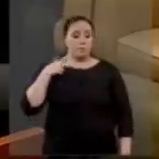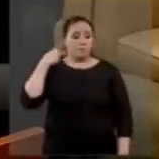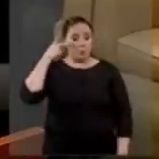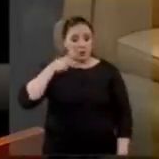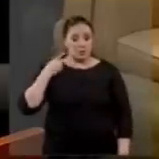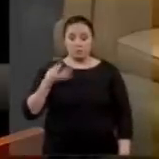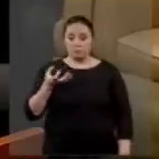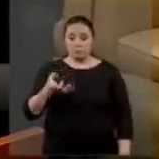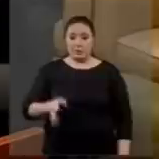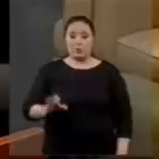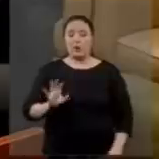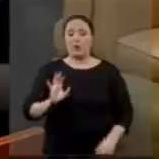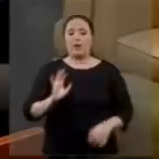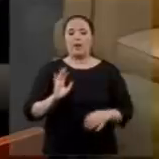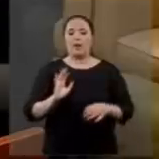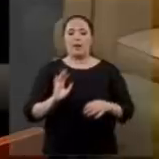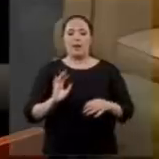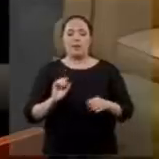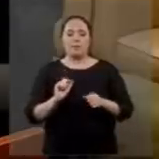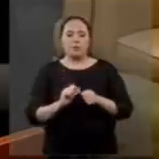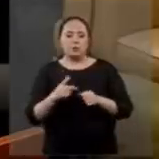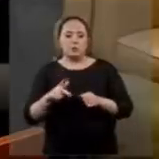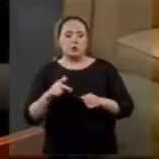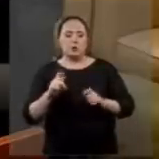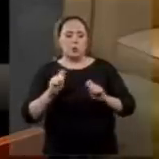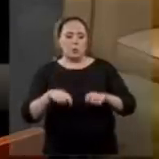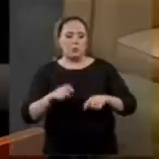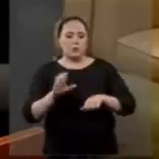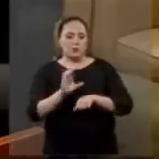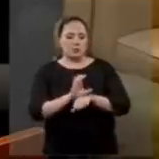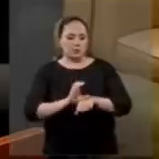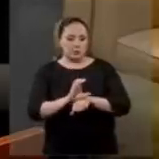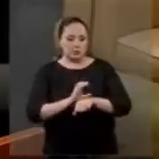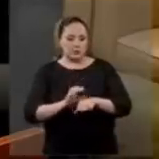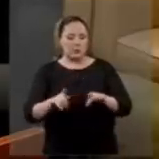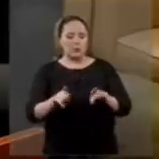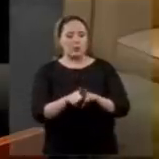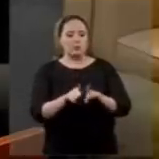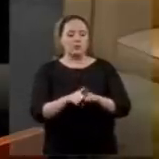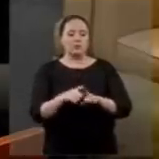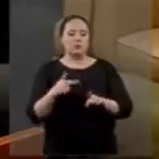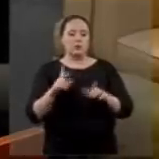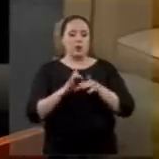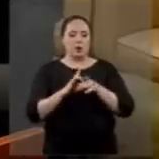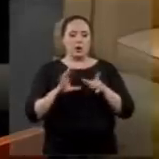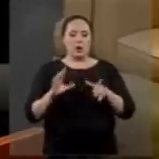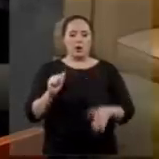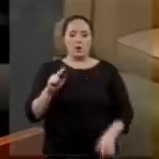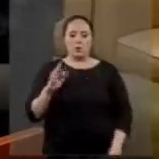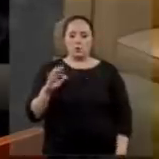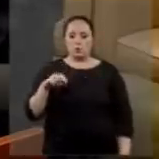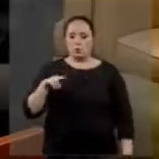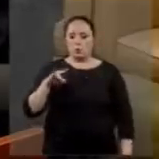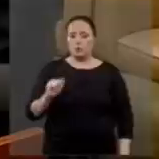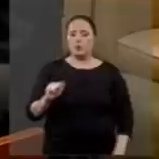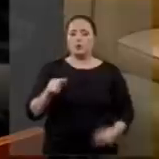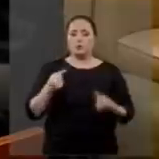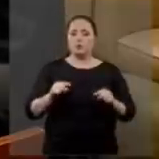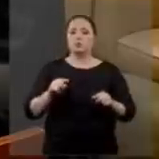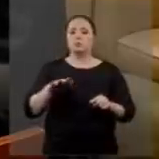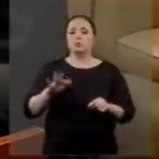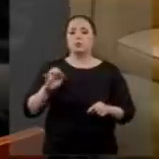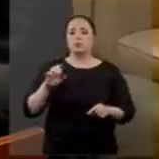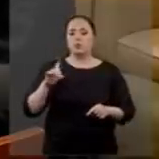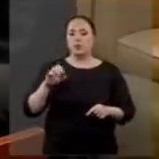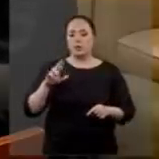mão de exercer suas competências constitucionais, abre mão de sua autonomia e fere, portanto, a forma